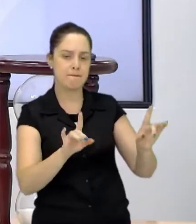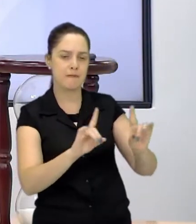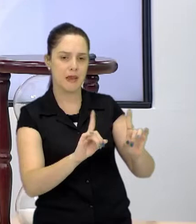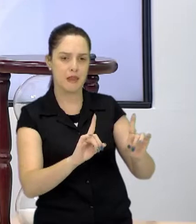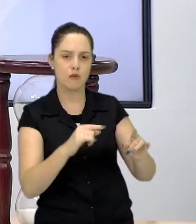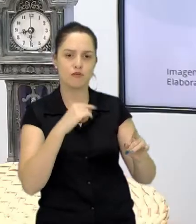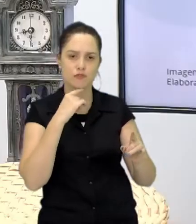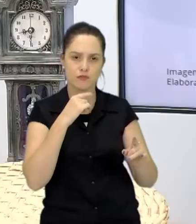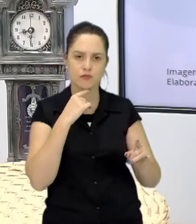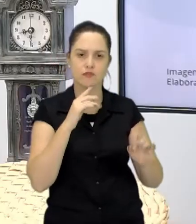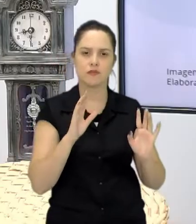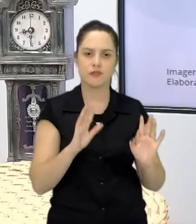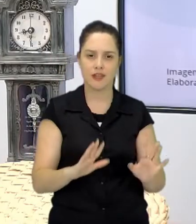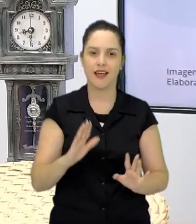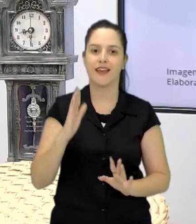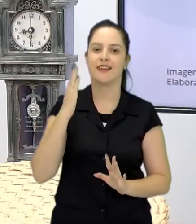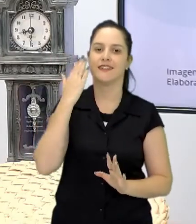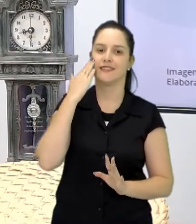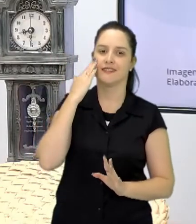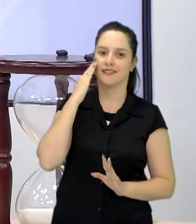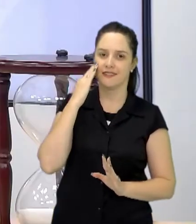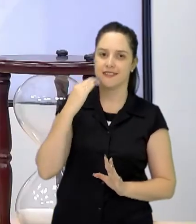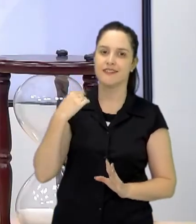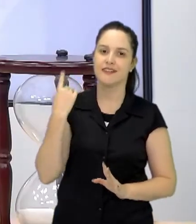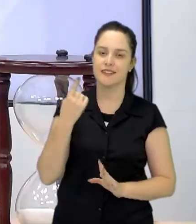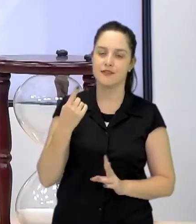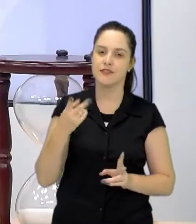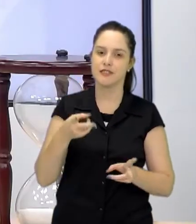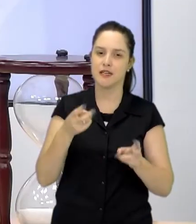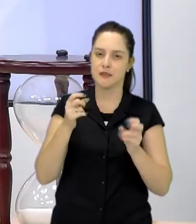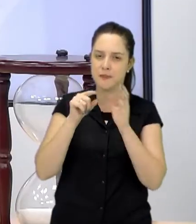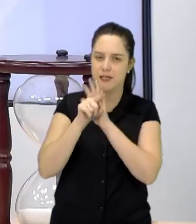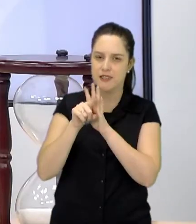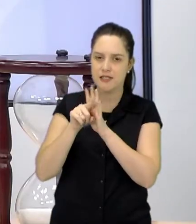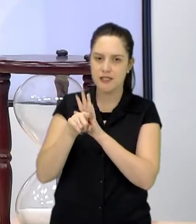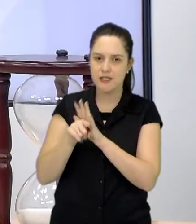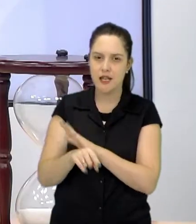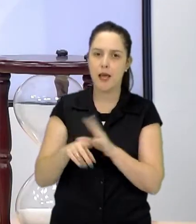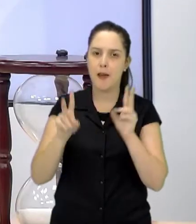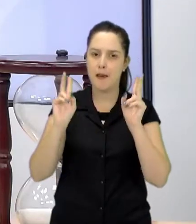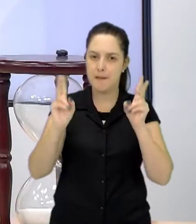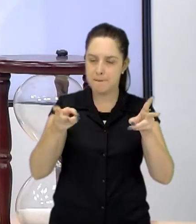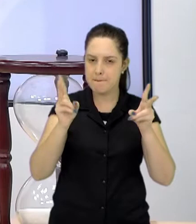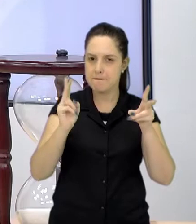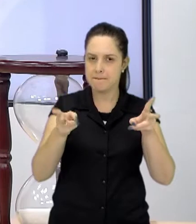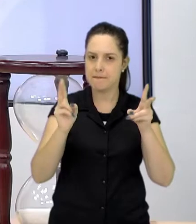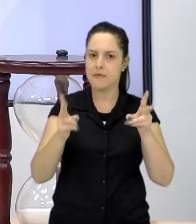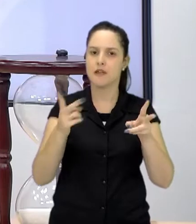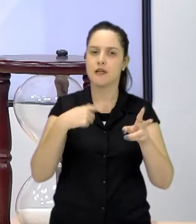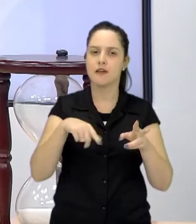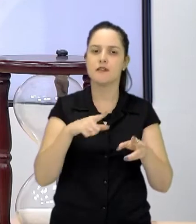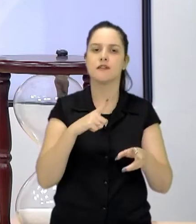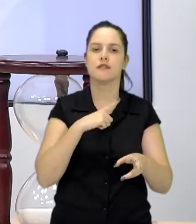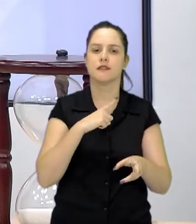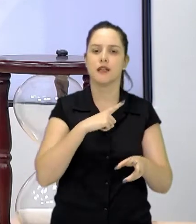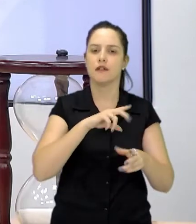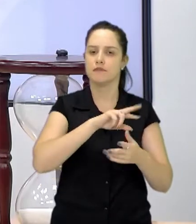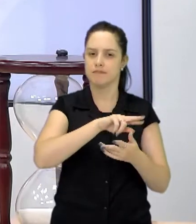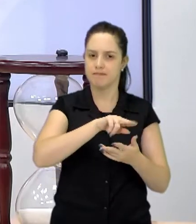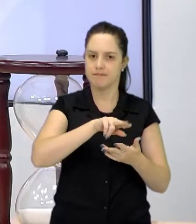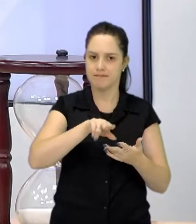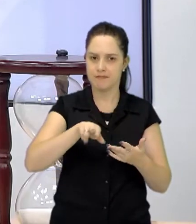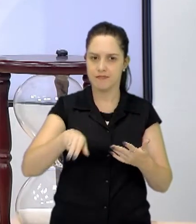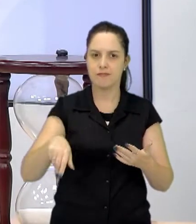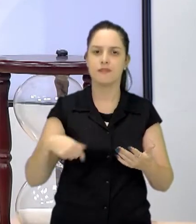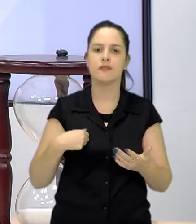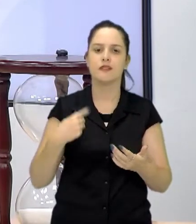neutro. Ah, entendi. Né? Se vocês pesquisarem aí uma mesma notícia, em pelo menos 3 jornais, vocês irão